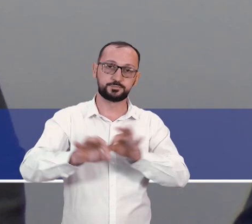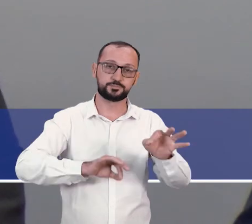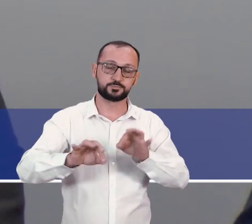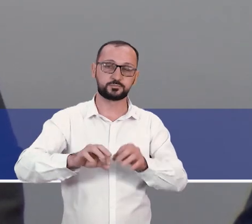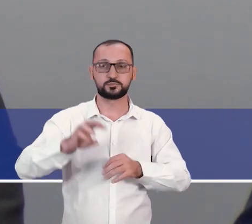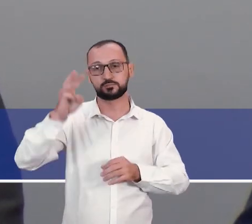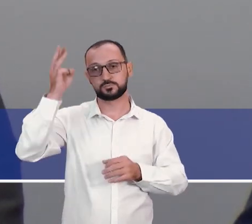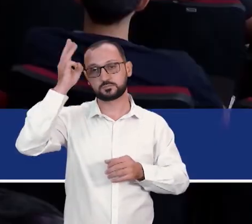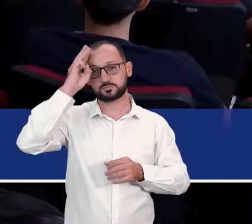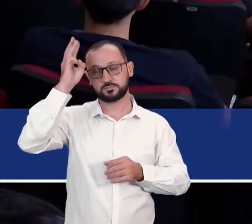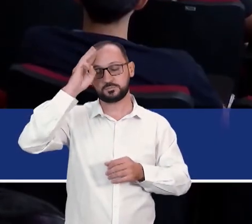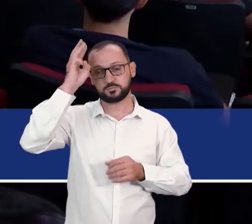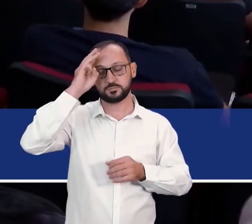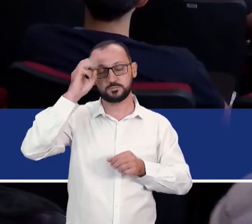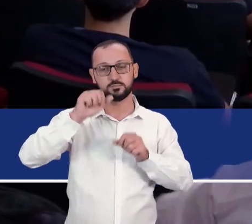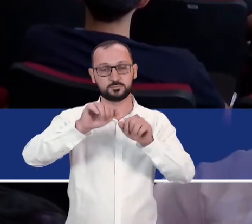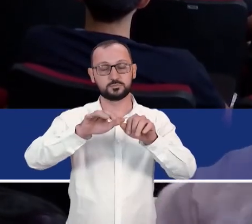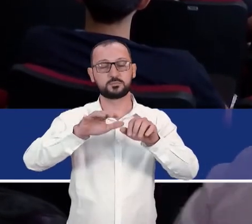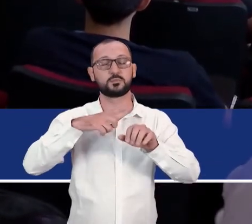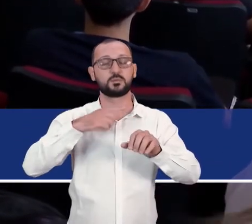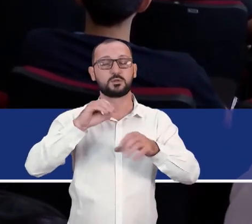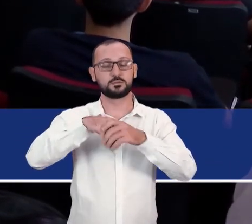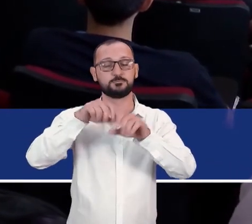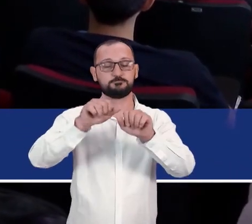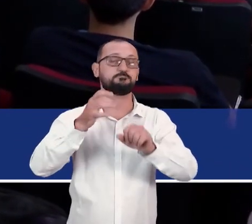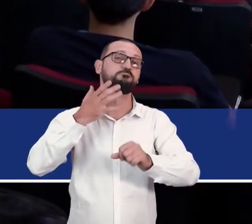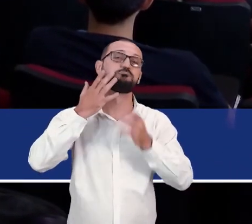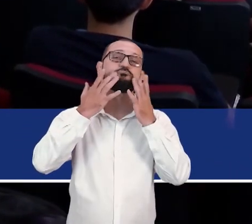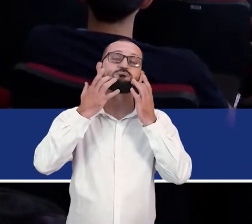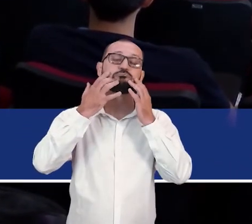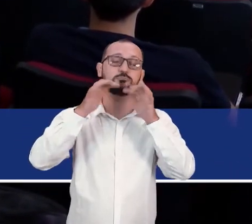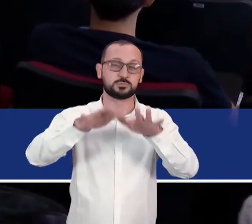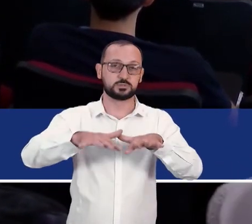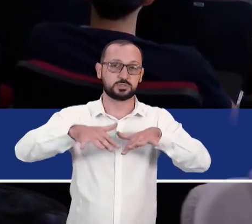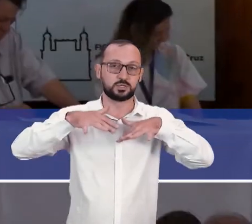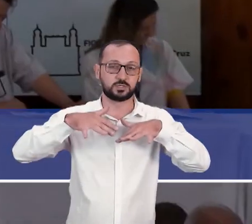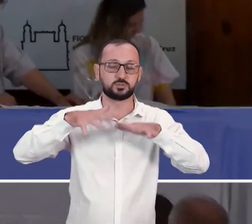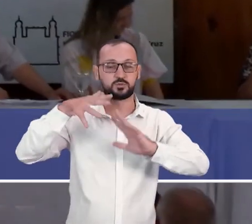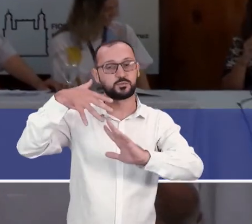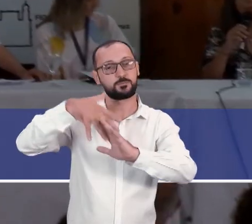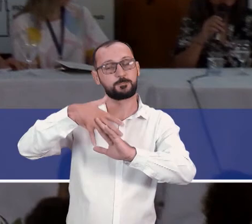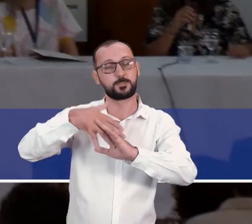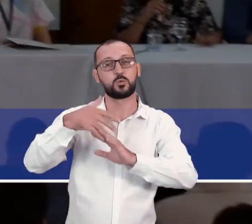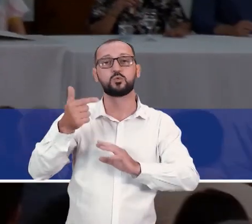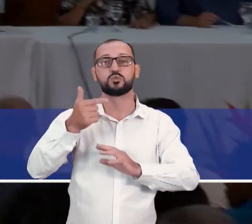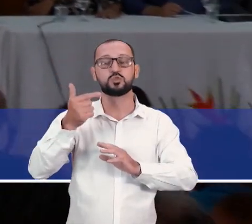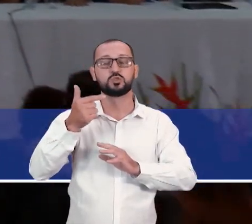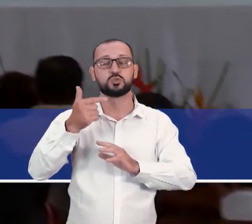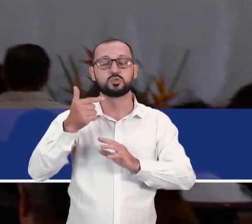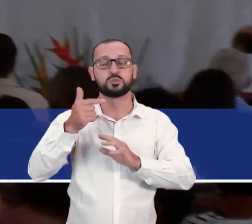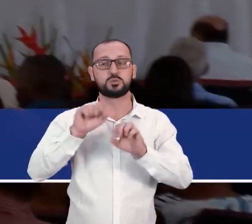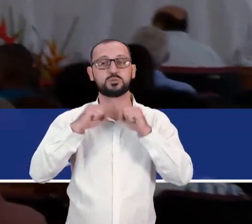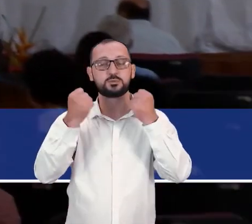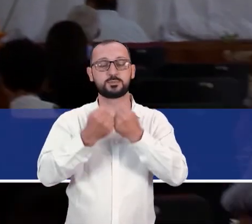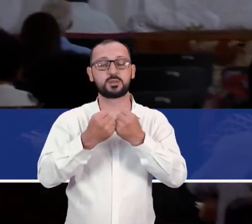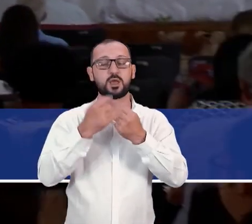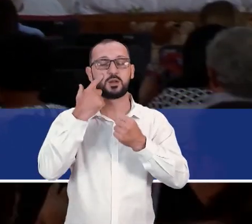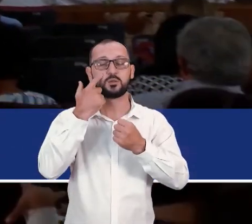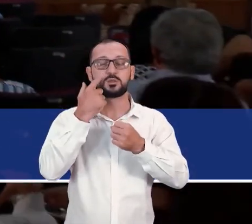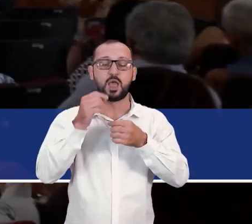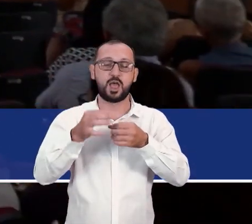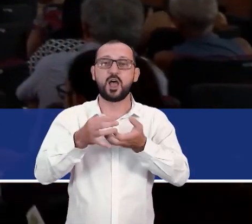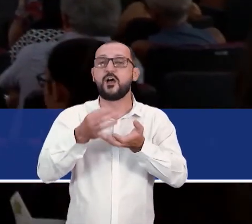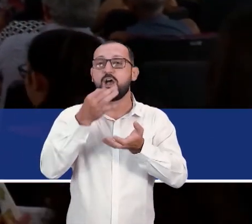promoveu nesta terça-feira, no Anfiteatro da Universidade Federal de Mato Grosso do Sul, o 2º Seminário Estadual da Guavira,